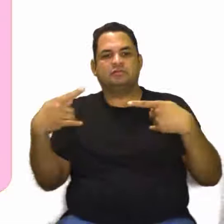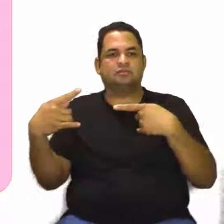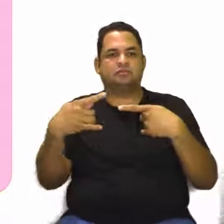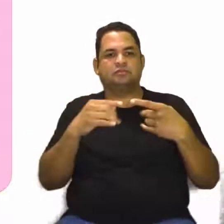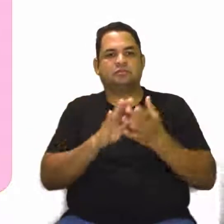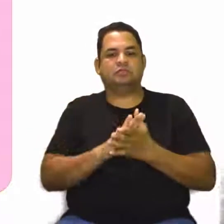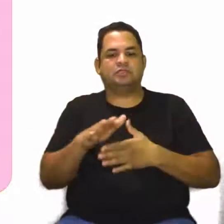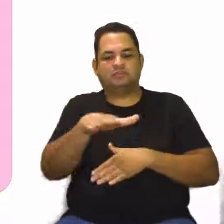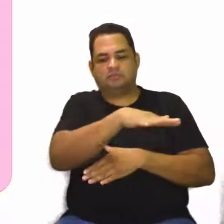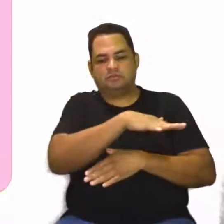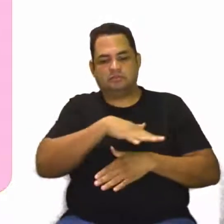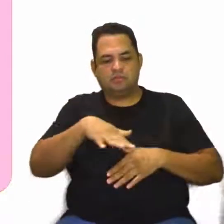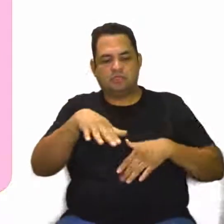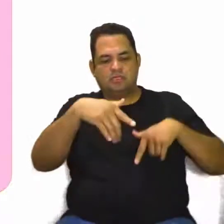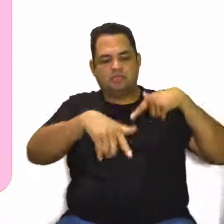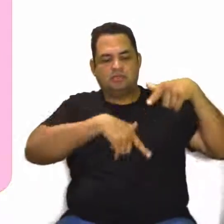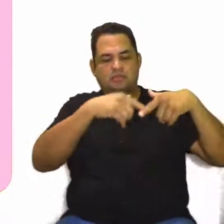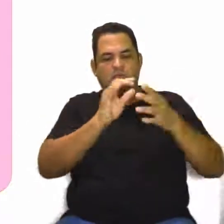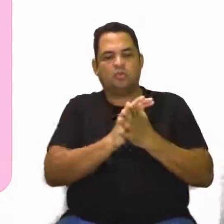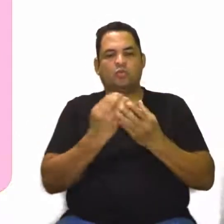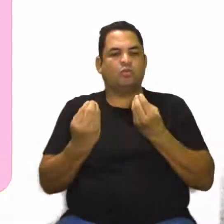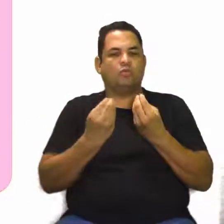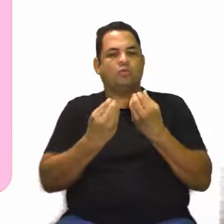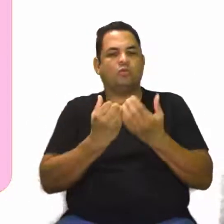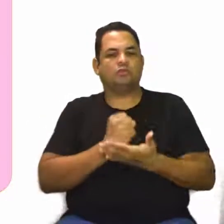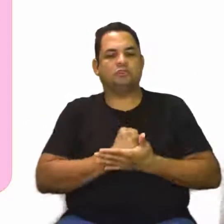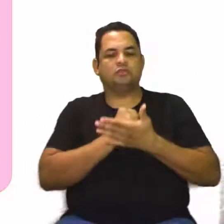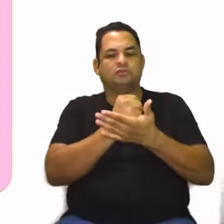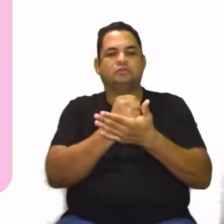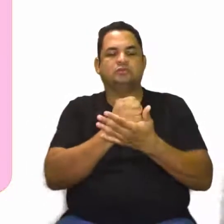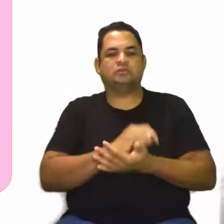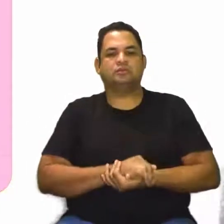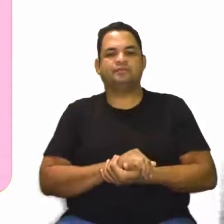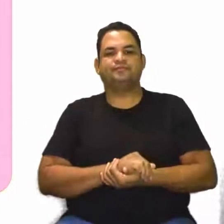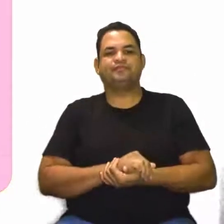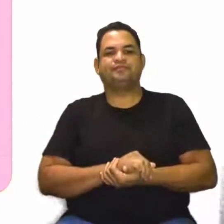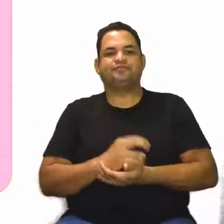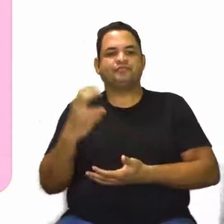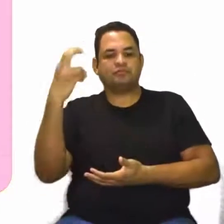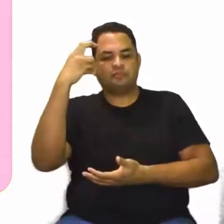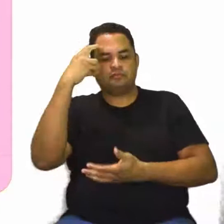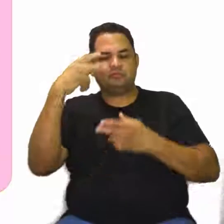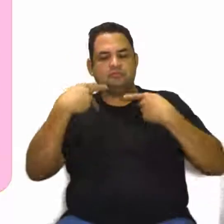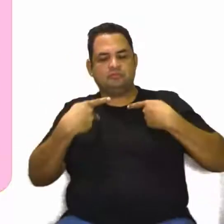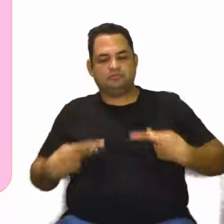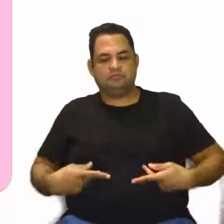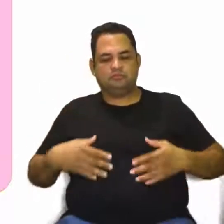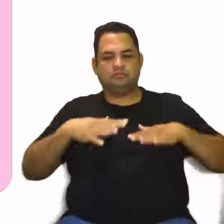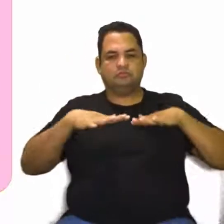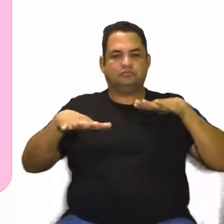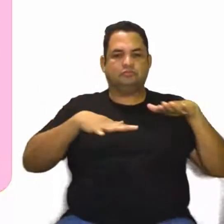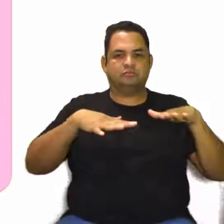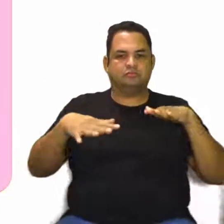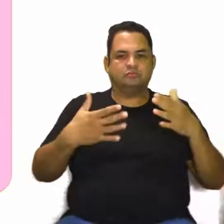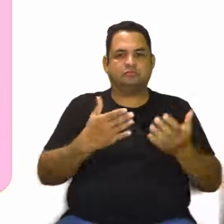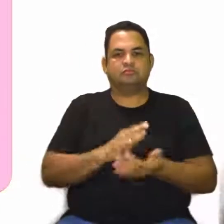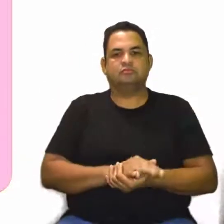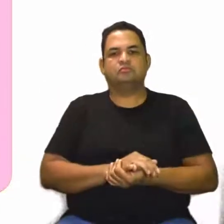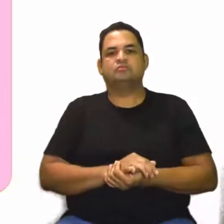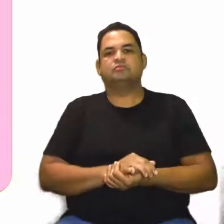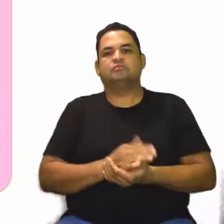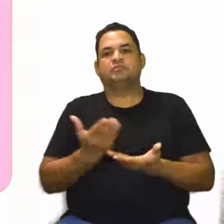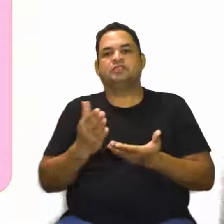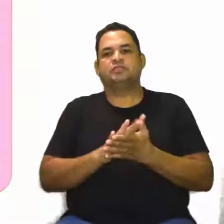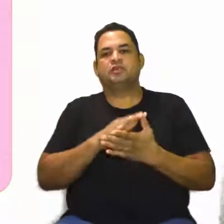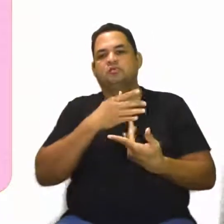físico no mercado de trabalho, como que pode auxiliar, né? Exato. Então nós falamos sobre a cultura corporal de movimento, relacionamos isso